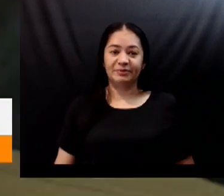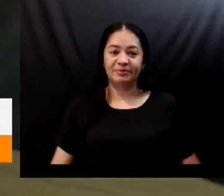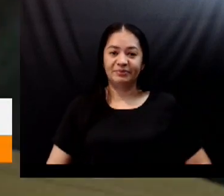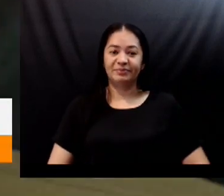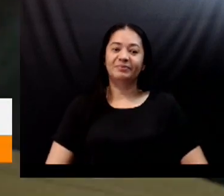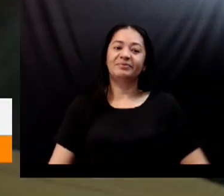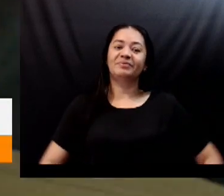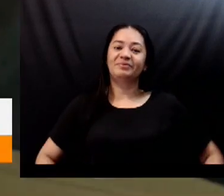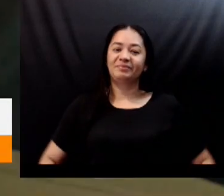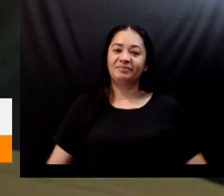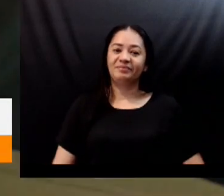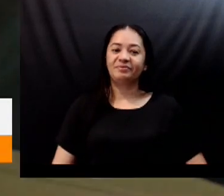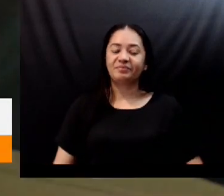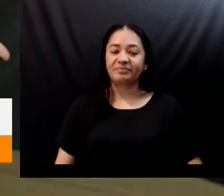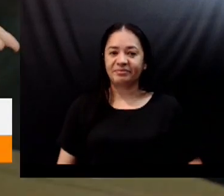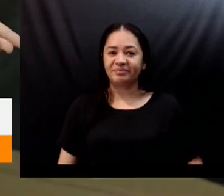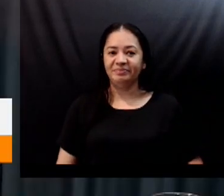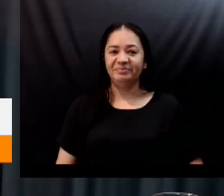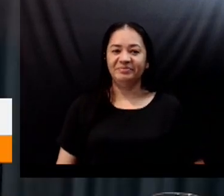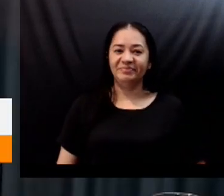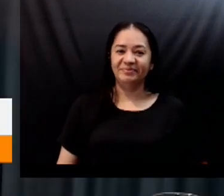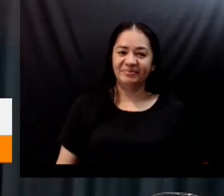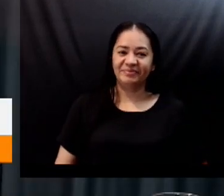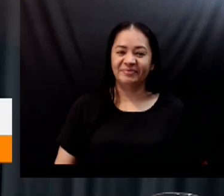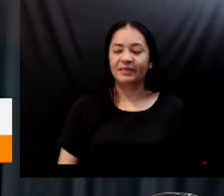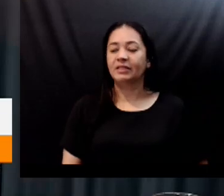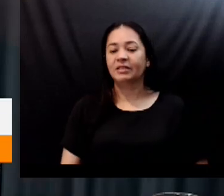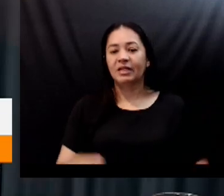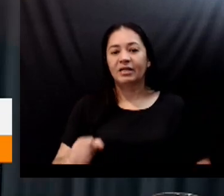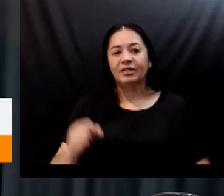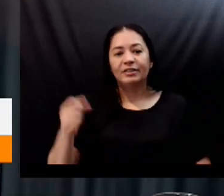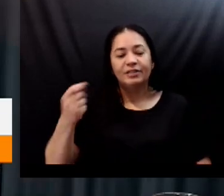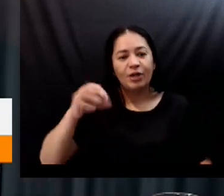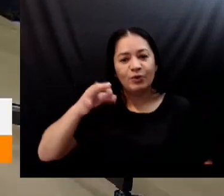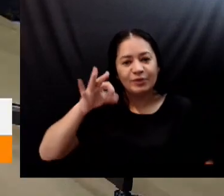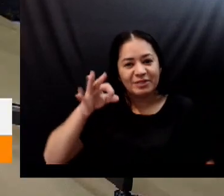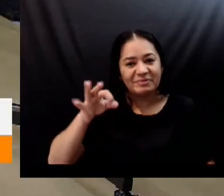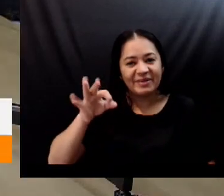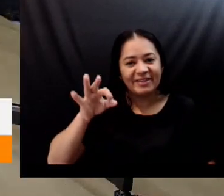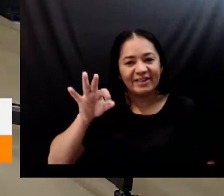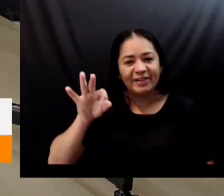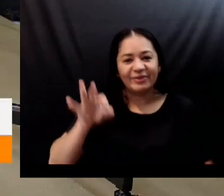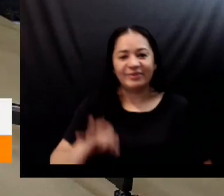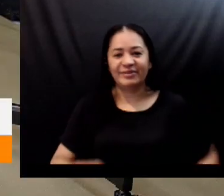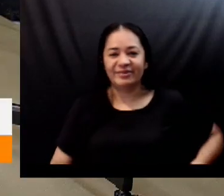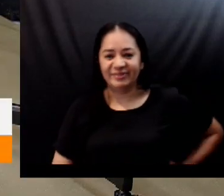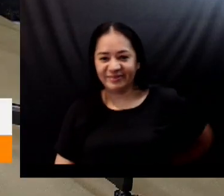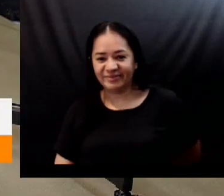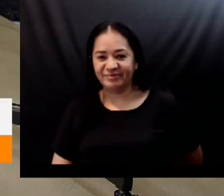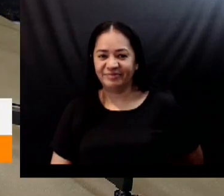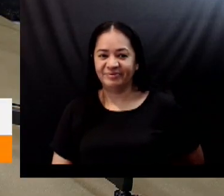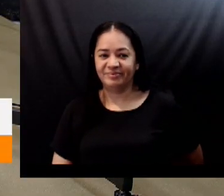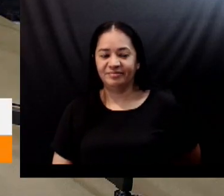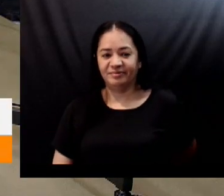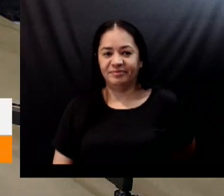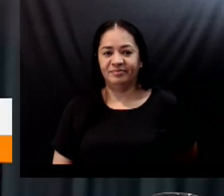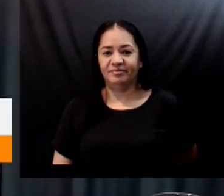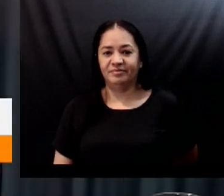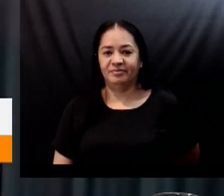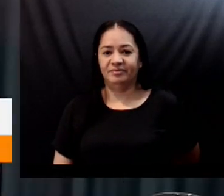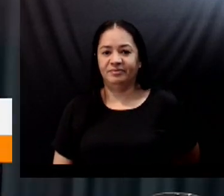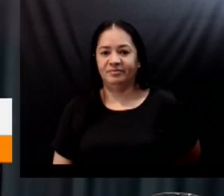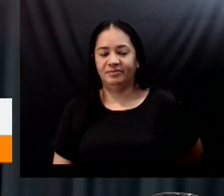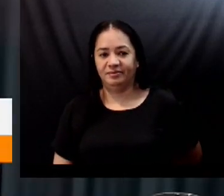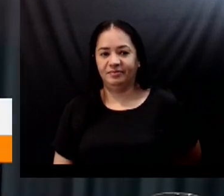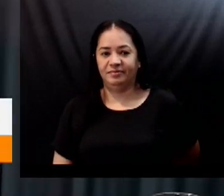dá relógio pra gente biológico comprar um funciona. despertador. Exato. Por que tem que ser no celular, né? E aí você começa pela regra, e aí